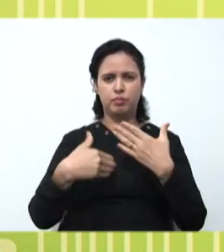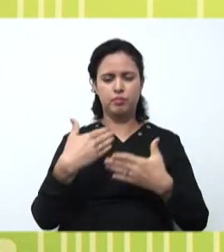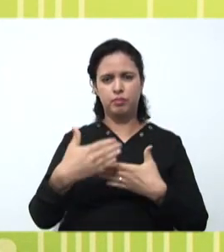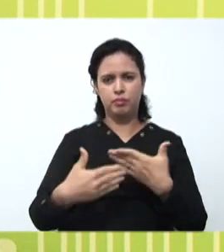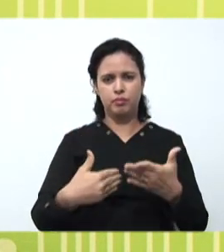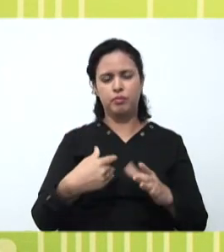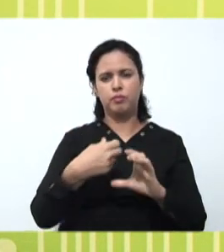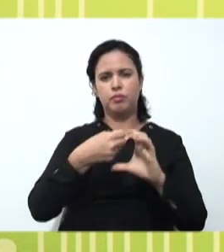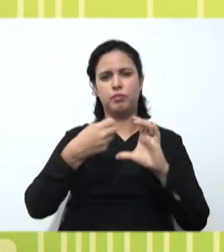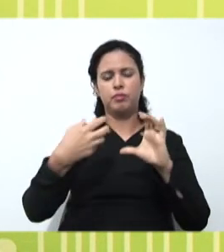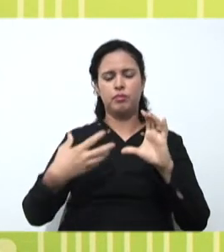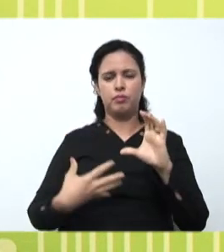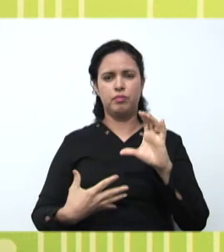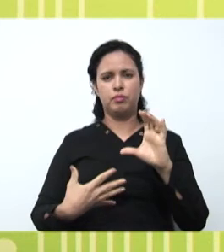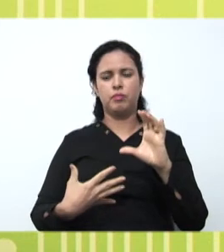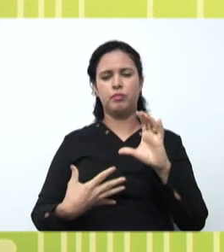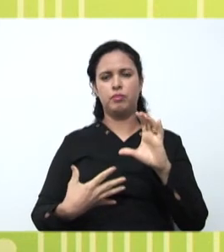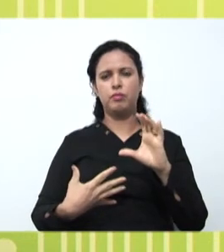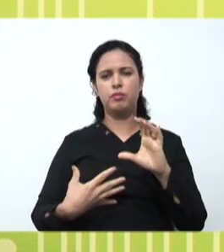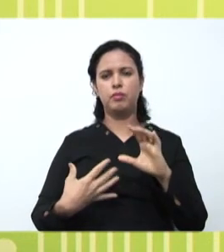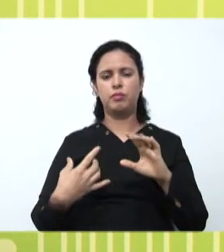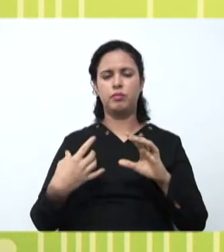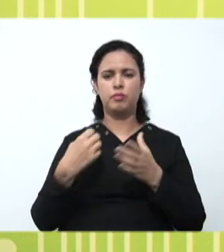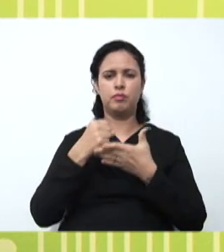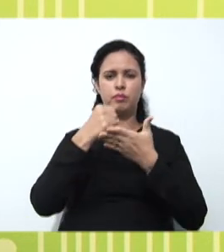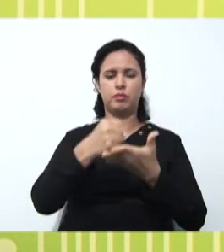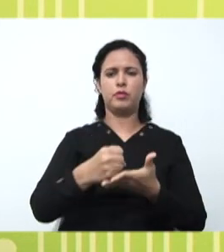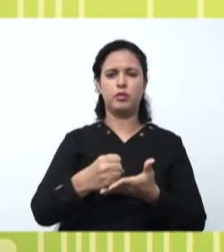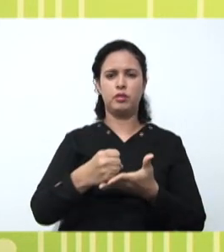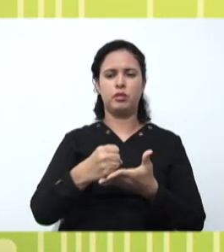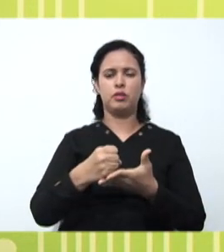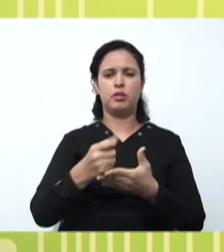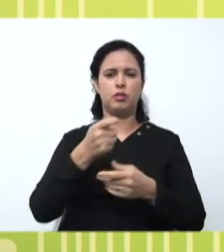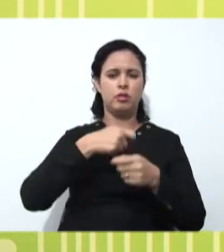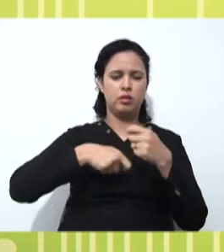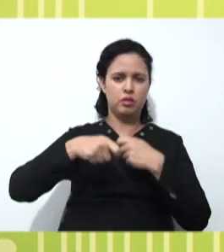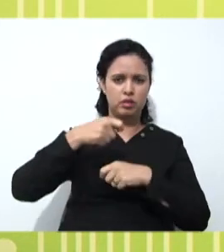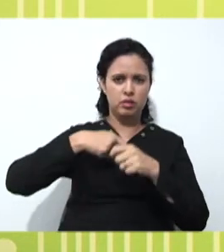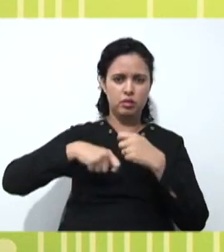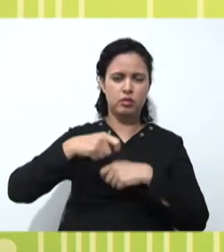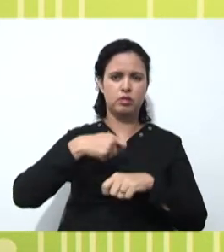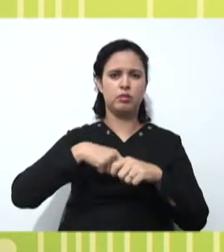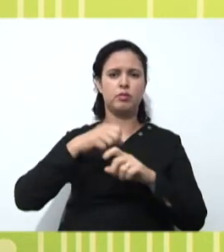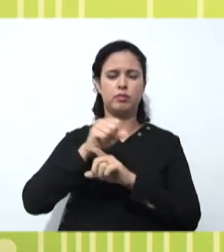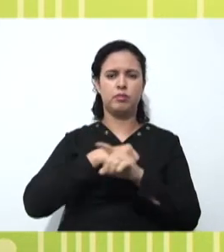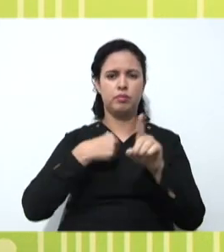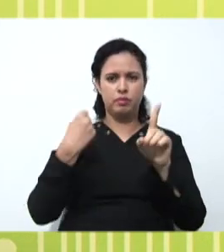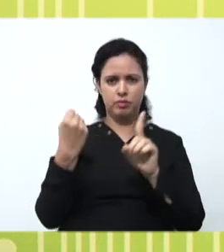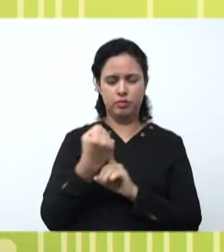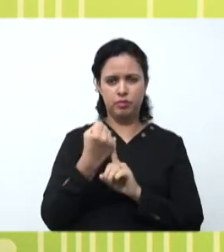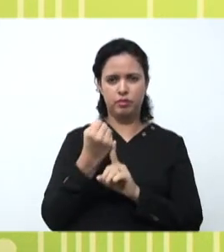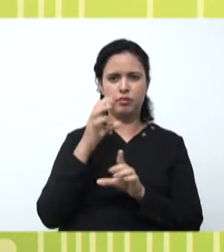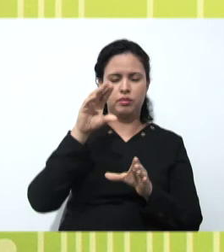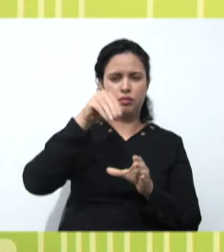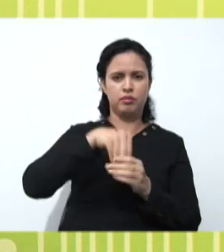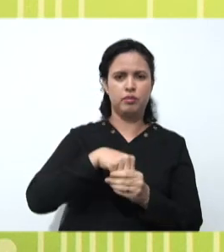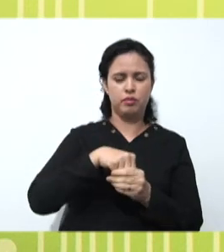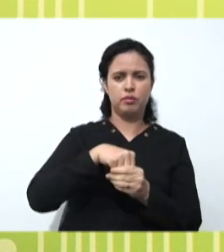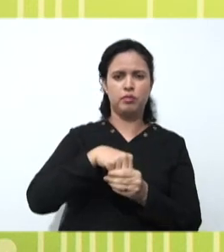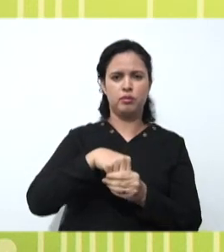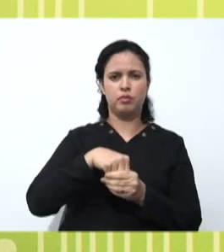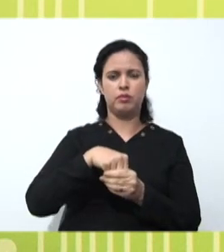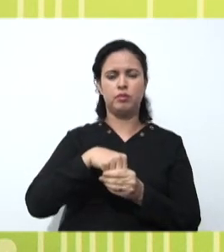desenvolvam essa característica empreendedora para o bem do próprio negócio, para o bem da sociedade que está envolvida ali em torno